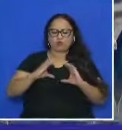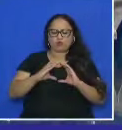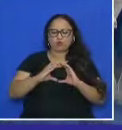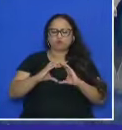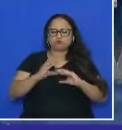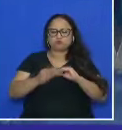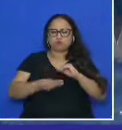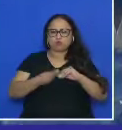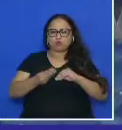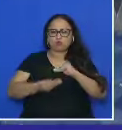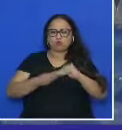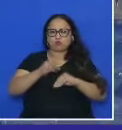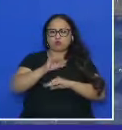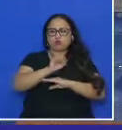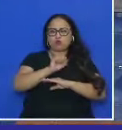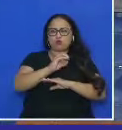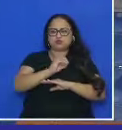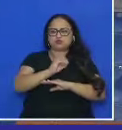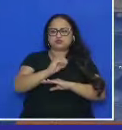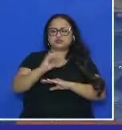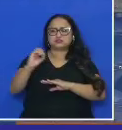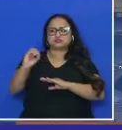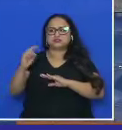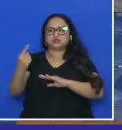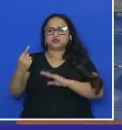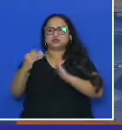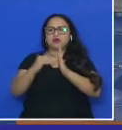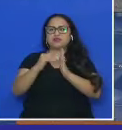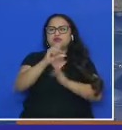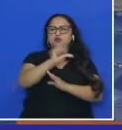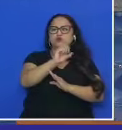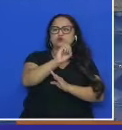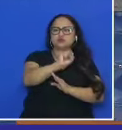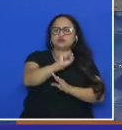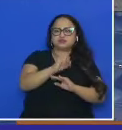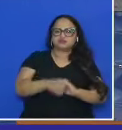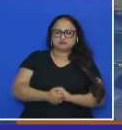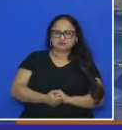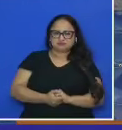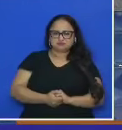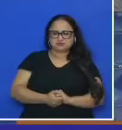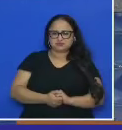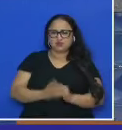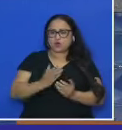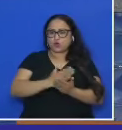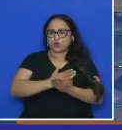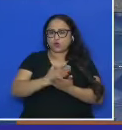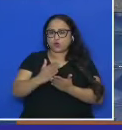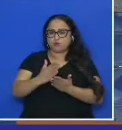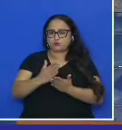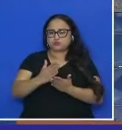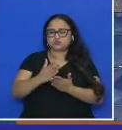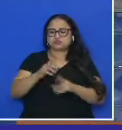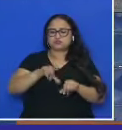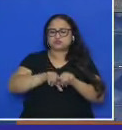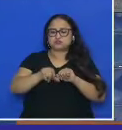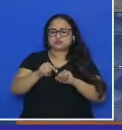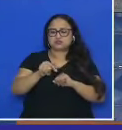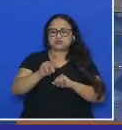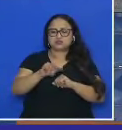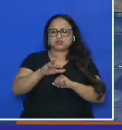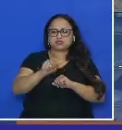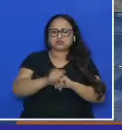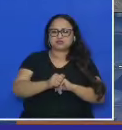Globo carregado, embaralhando 80 bolas numeradas de 0 a 1 a 80. Começou o sorteio da quina. Primeiro